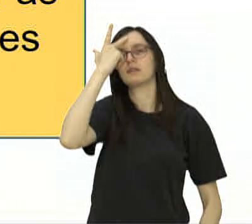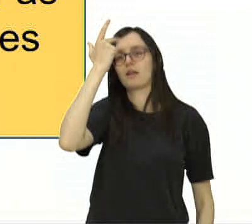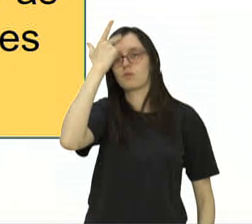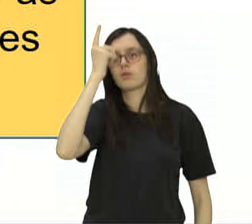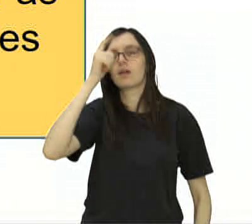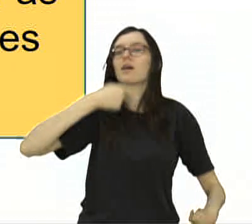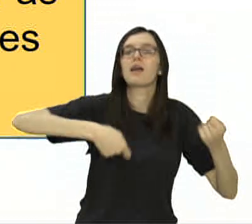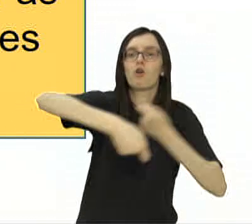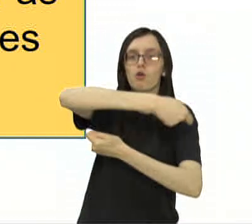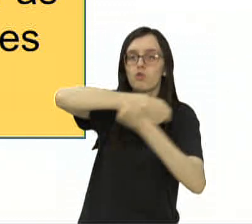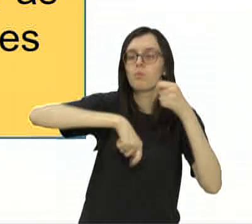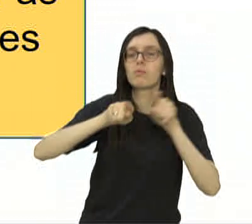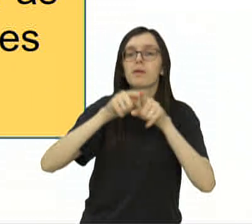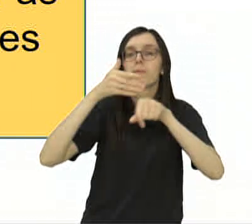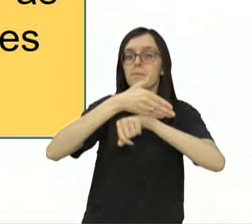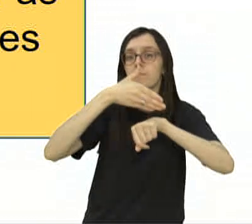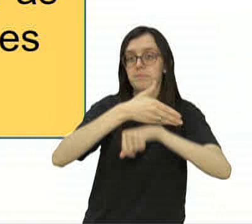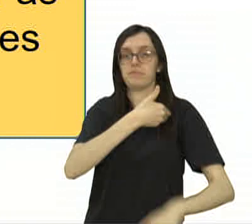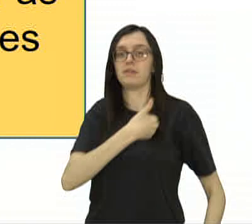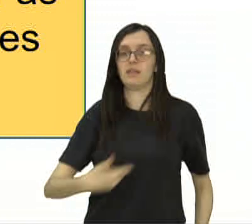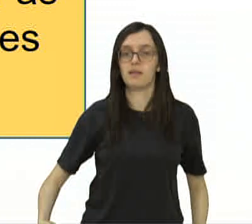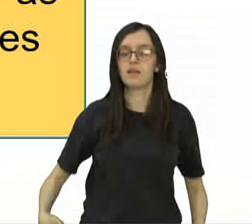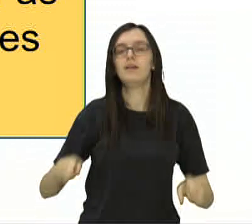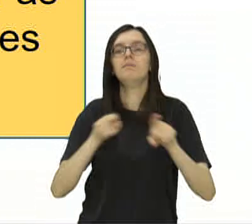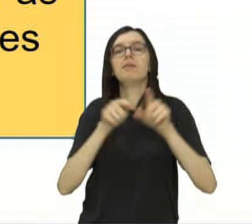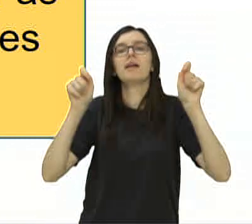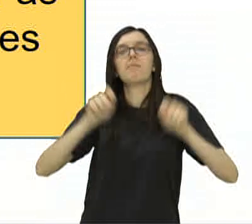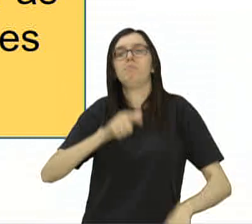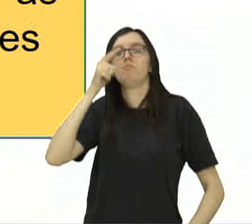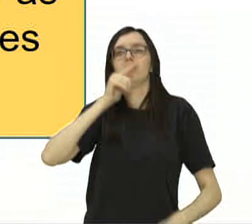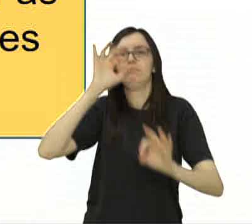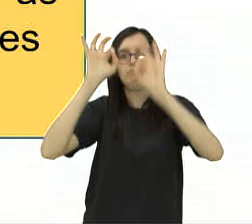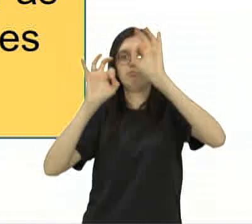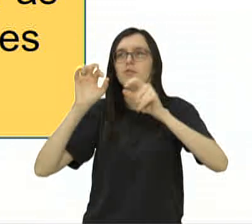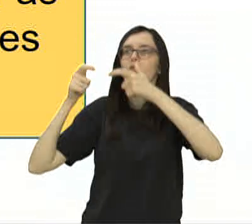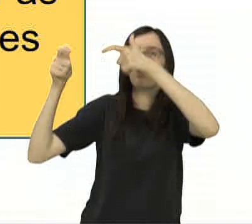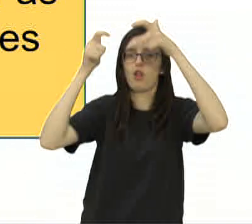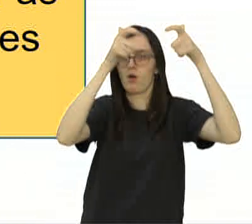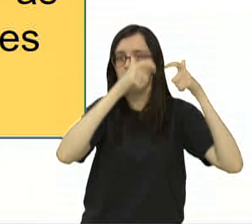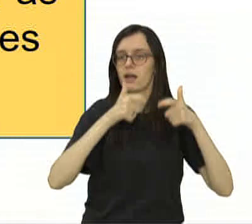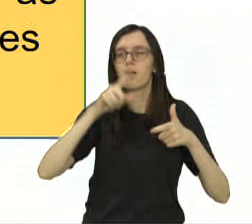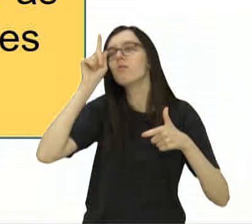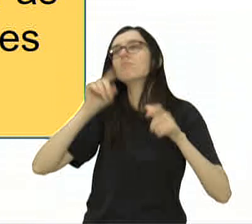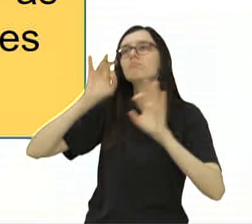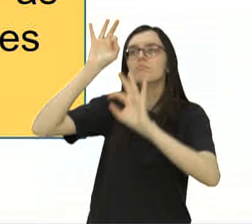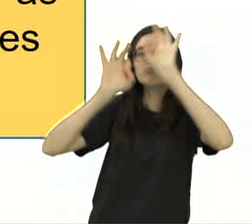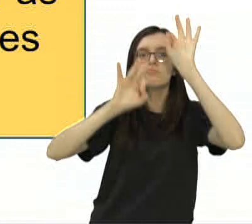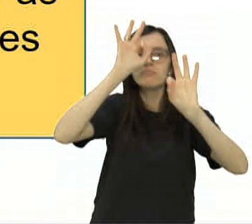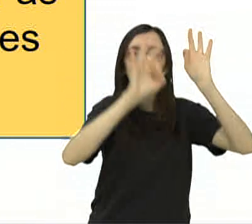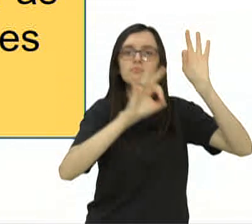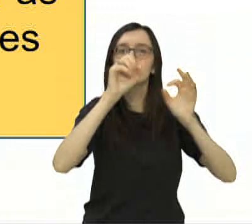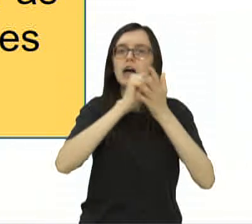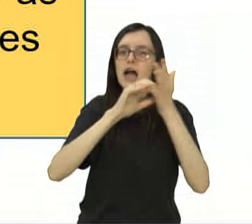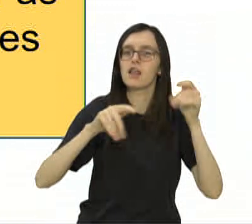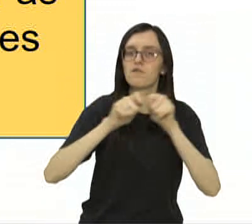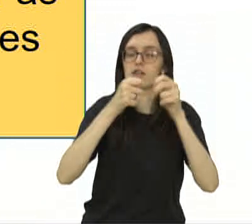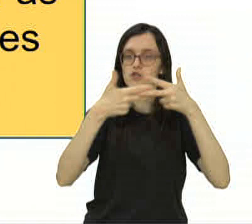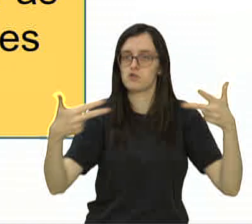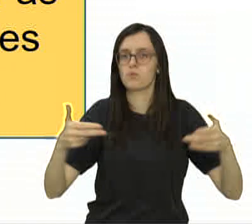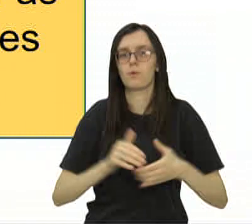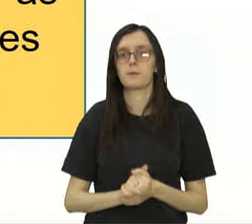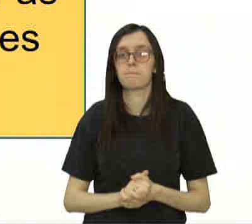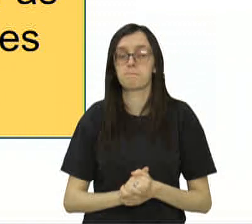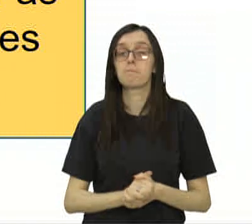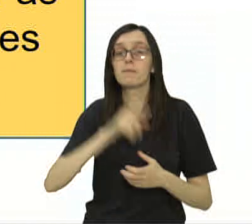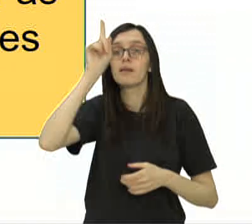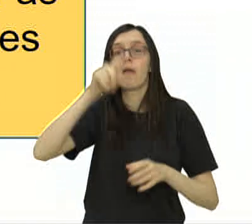relações econômicas, participação do Estado e da capacidade das organizações locais em construir e dinamizar as atividades,